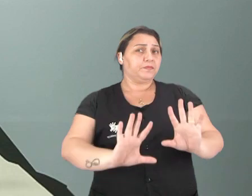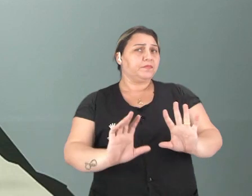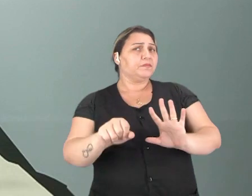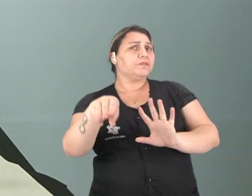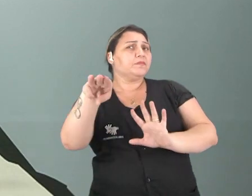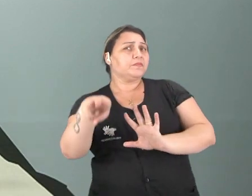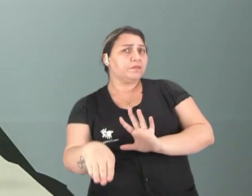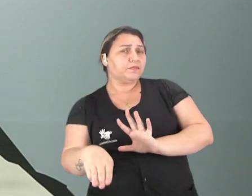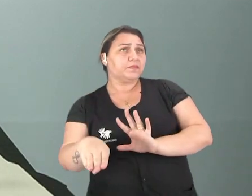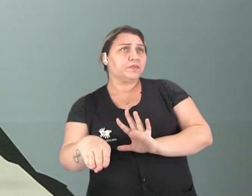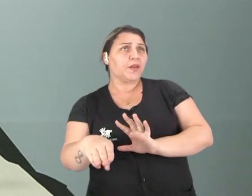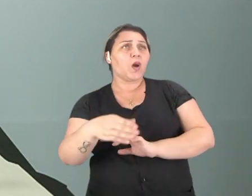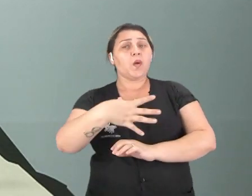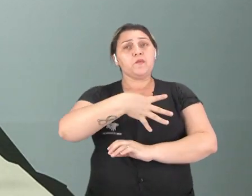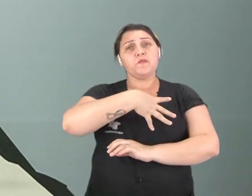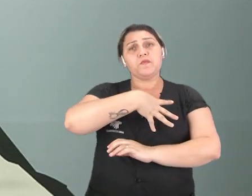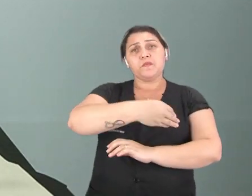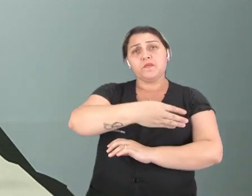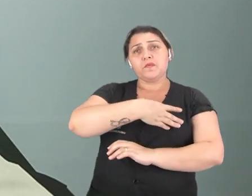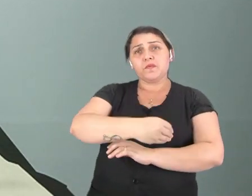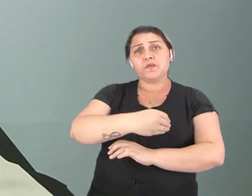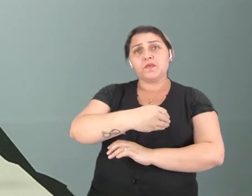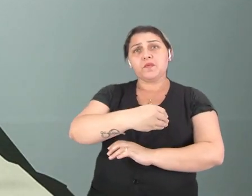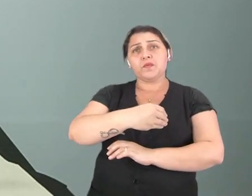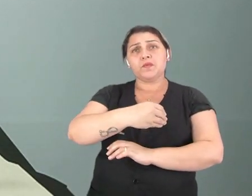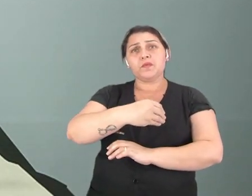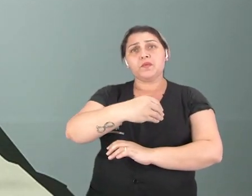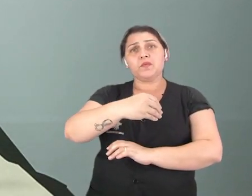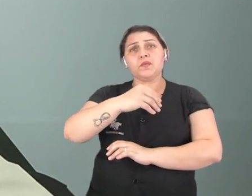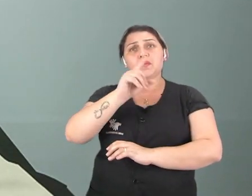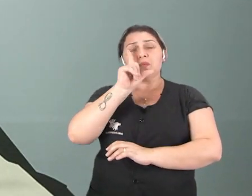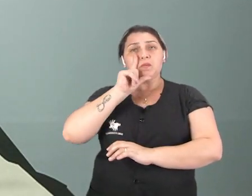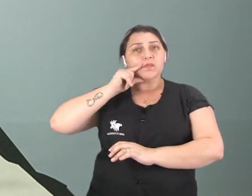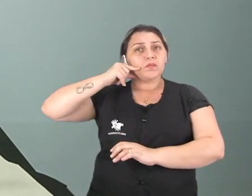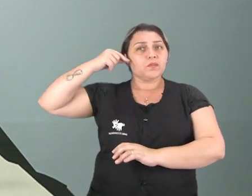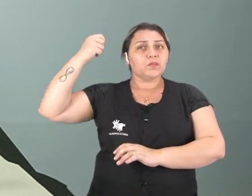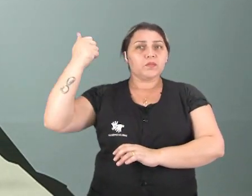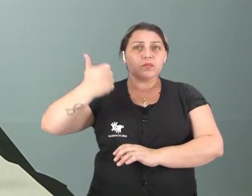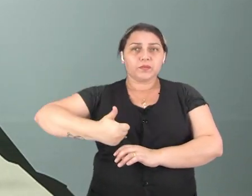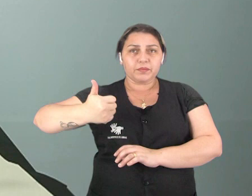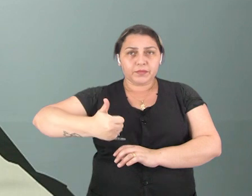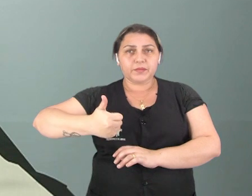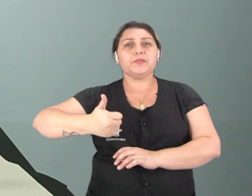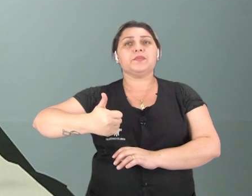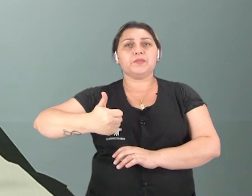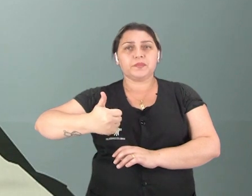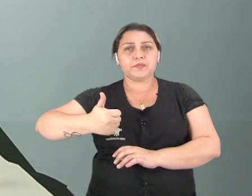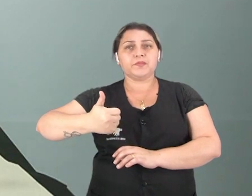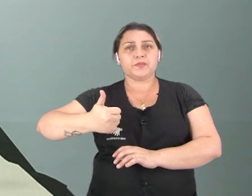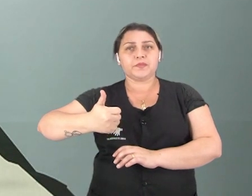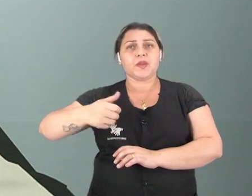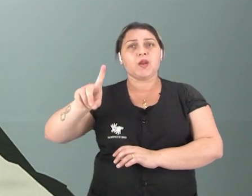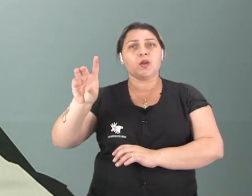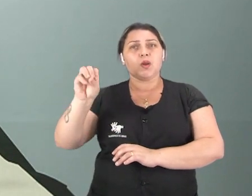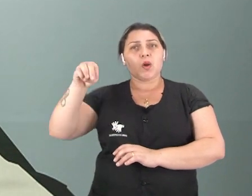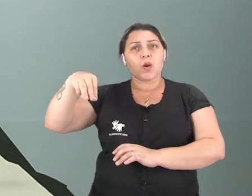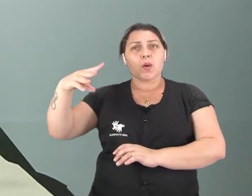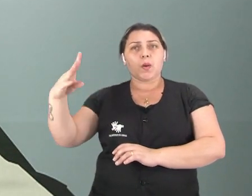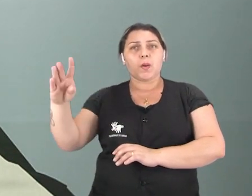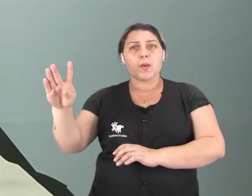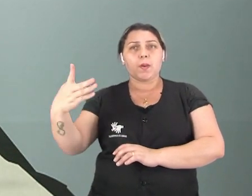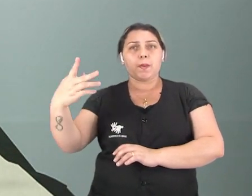quem? Deixou o seu filho, que é o Dom Pedro I. Né? Então, aqui, nesse